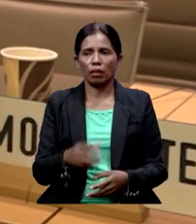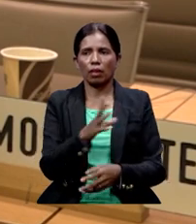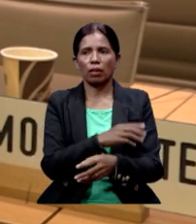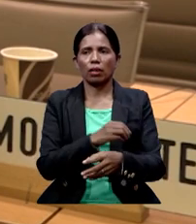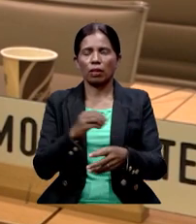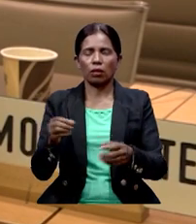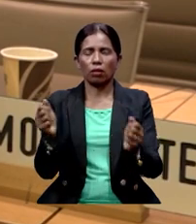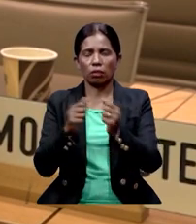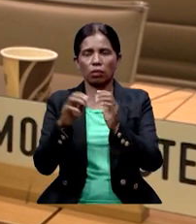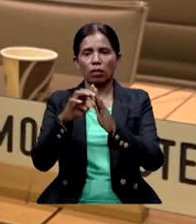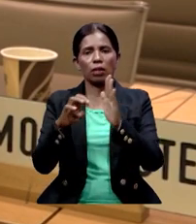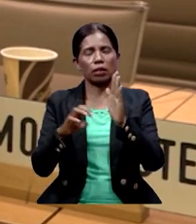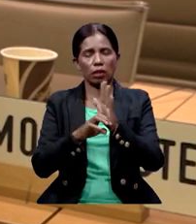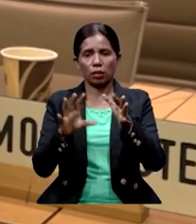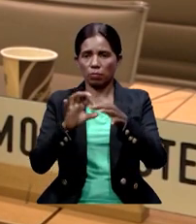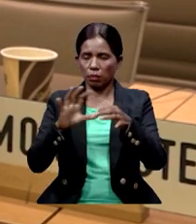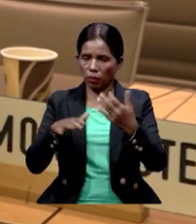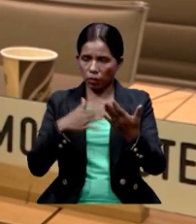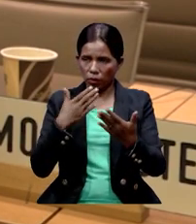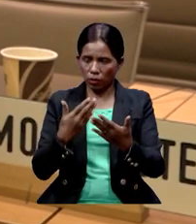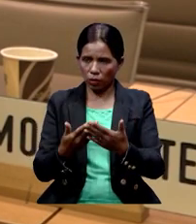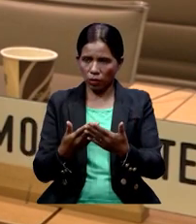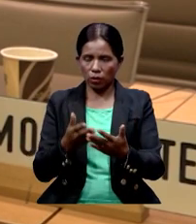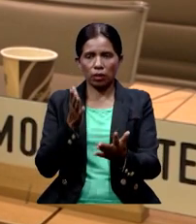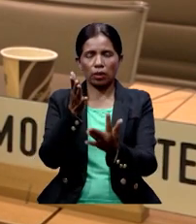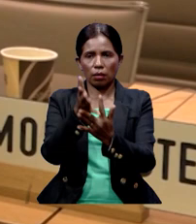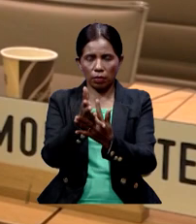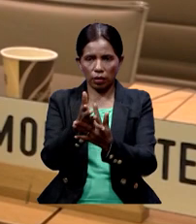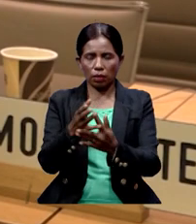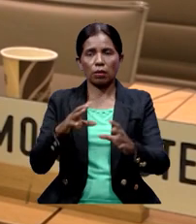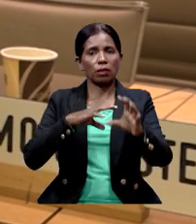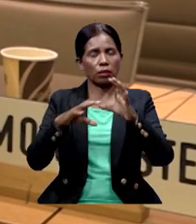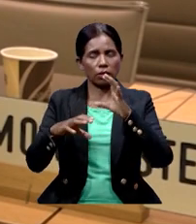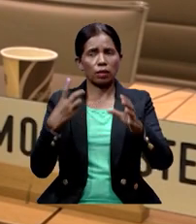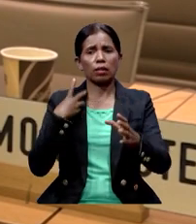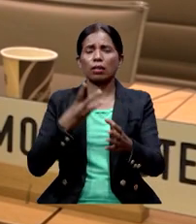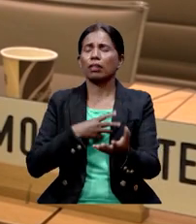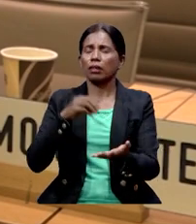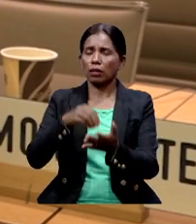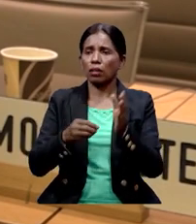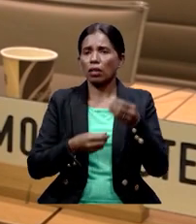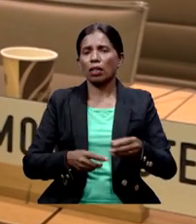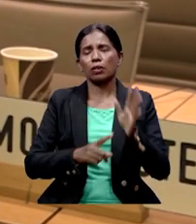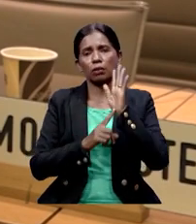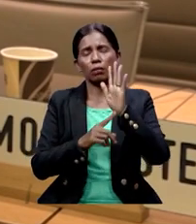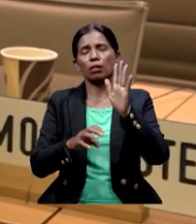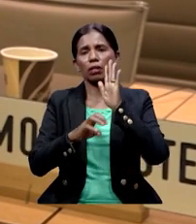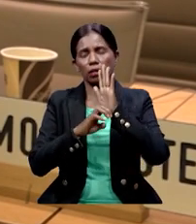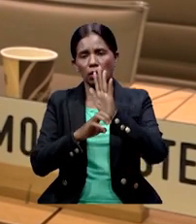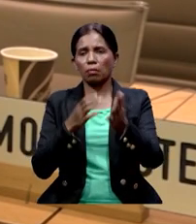E entre Estados-membros toma que nebe a adesão tiona e tal foi exemplo de compromisso